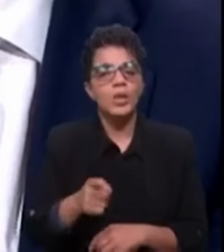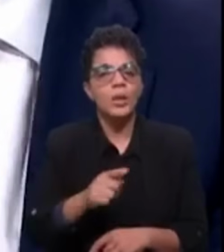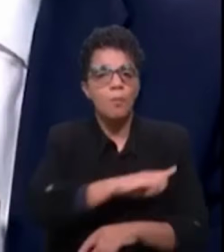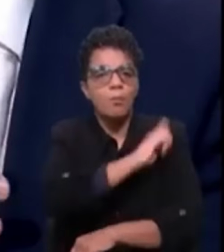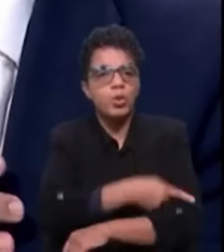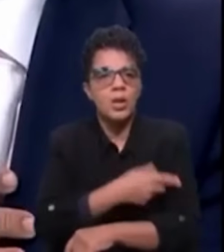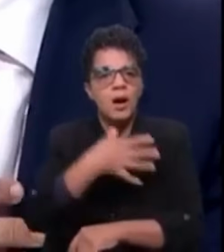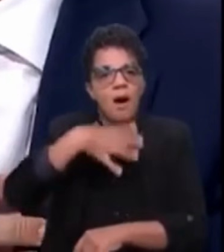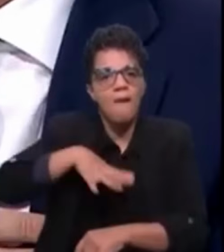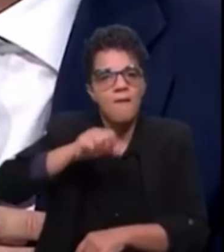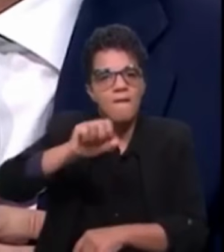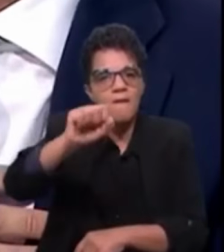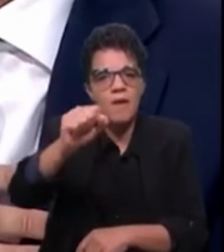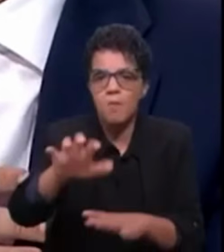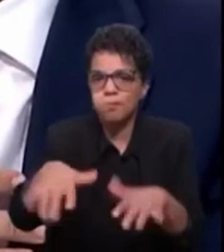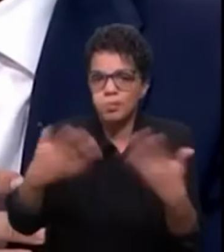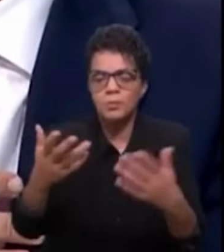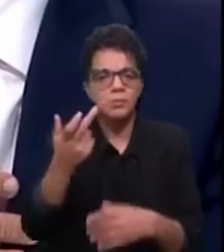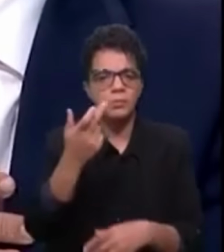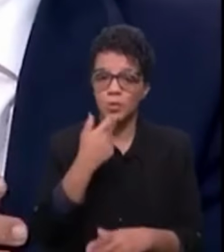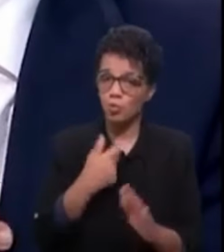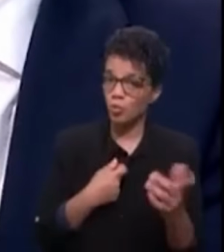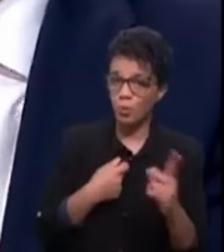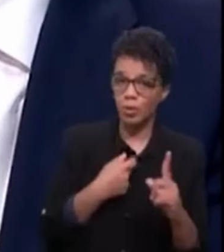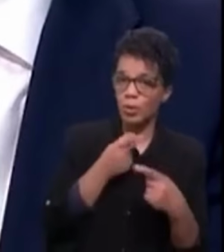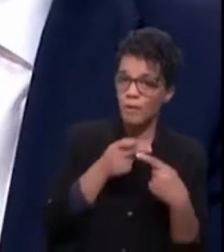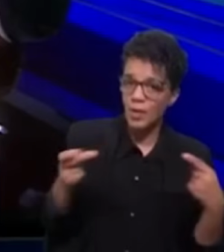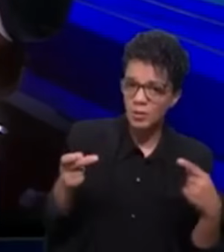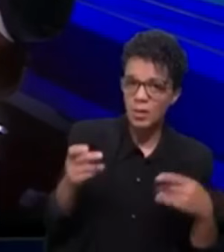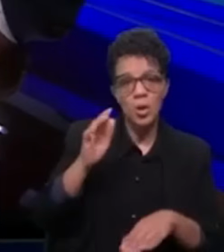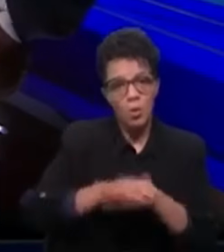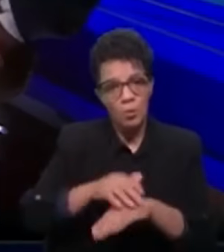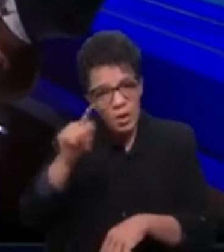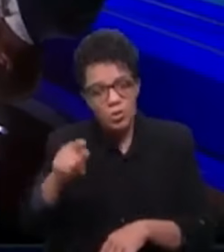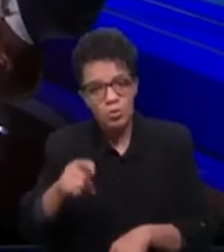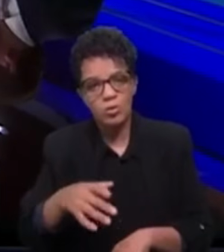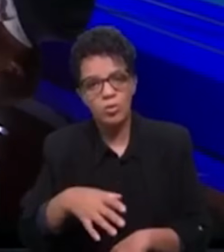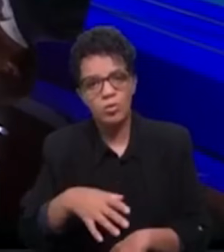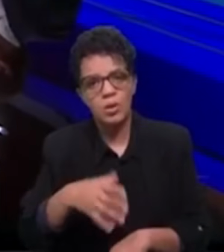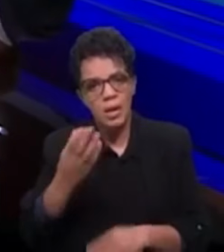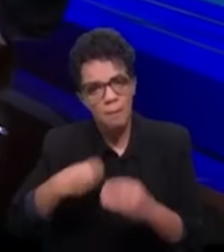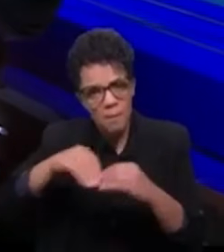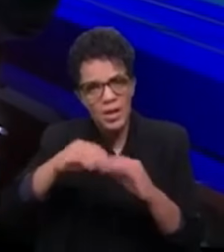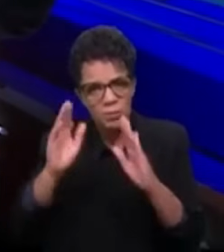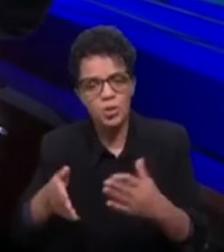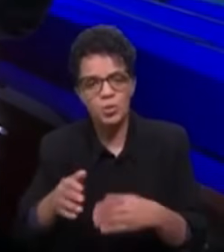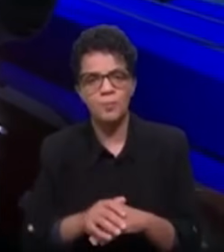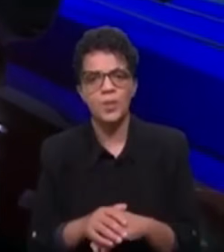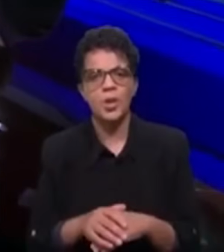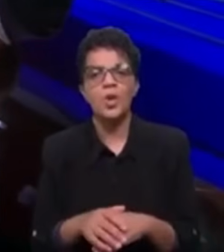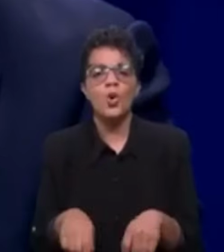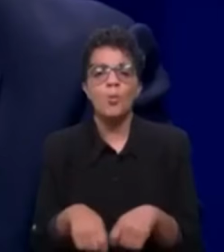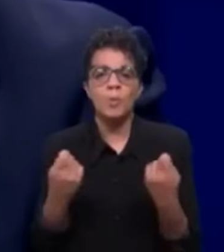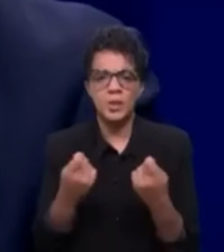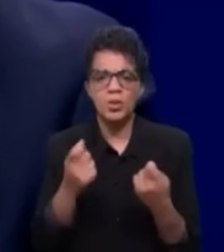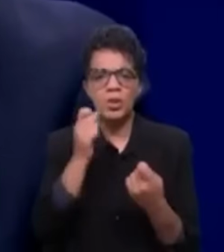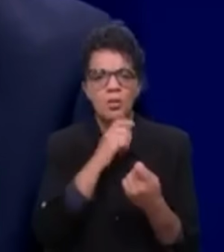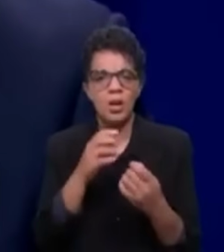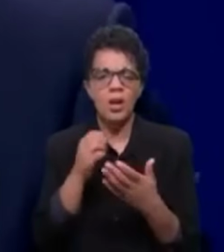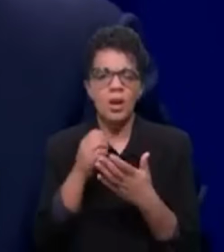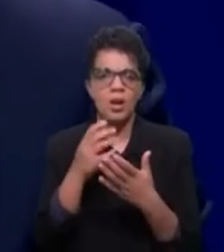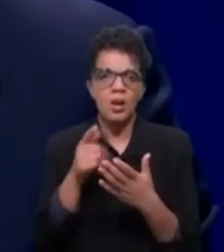maneira and Ventura ainda não respondeu ao termo que utilizou Mas é por isso mesmo acha que é preciso mais um partido que se coliga com o pan para manter o poder na